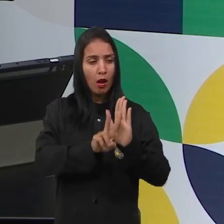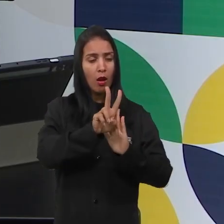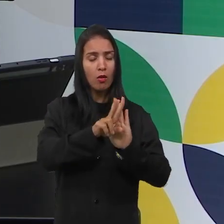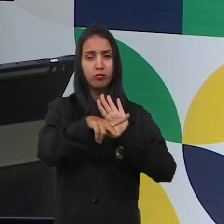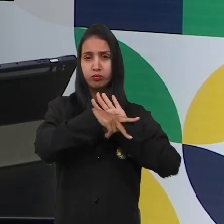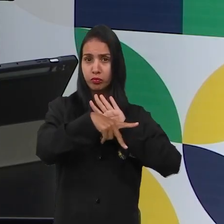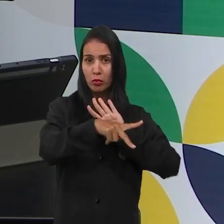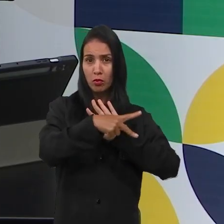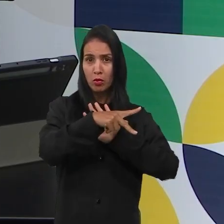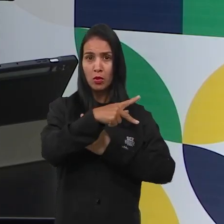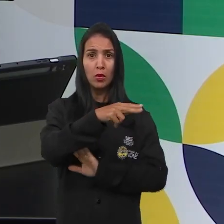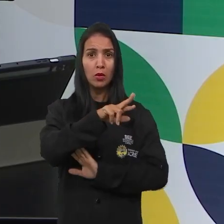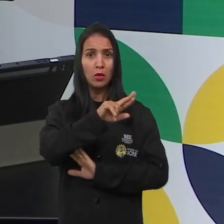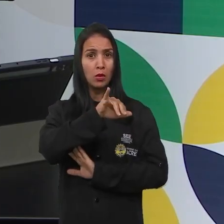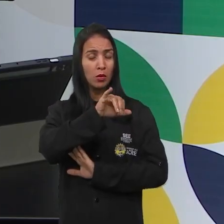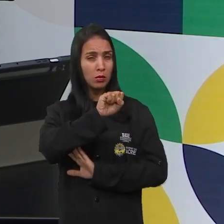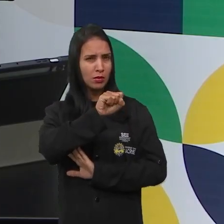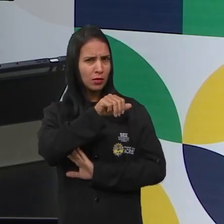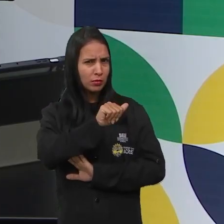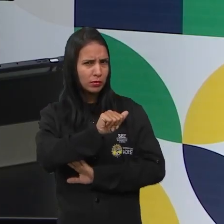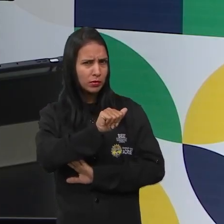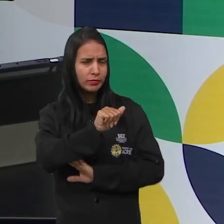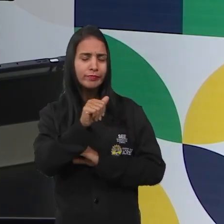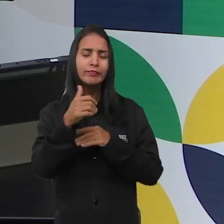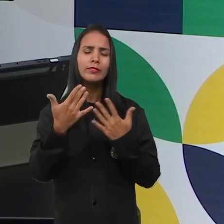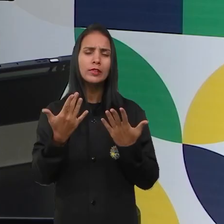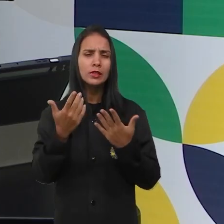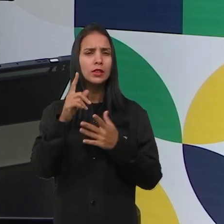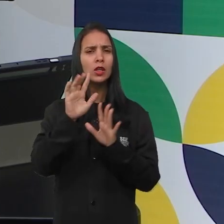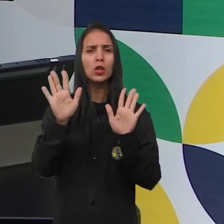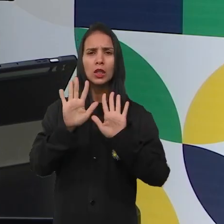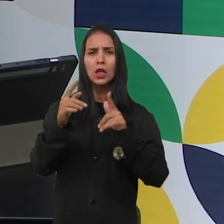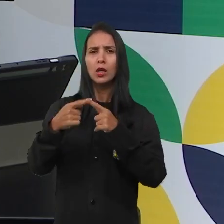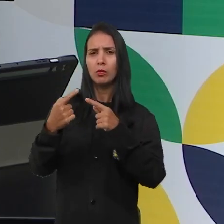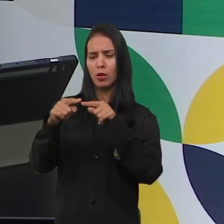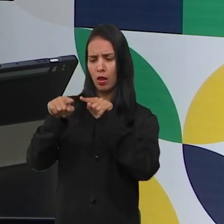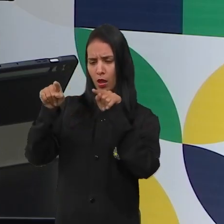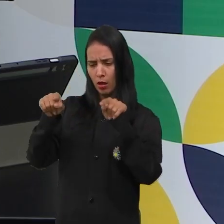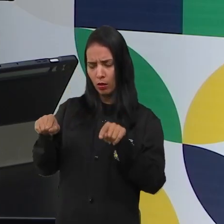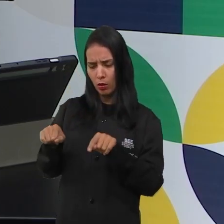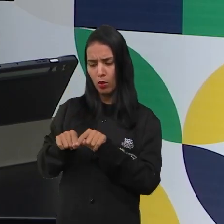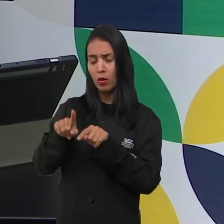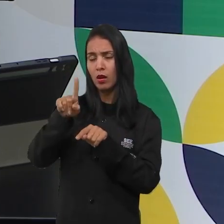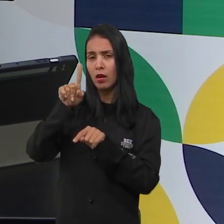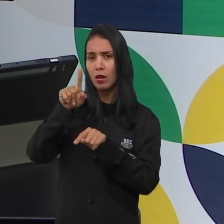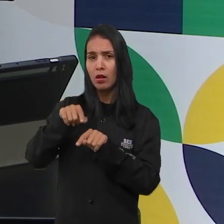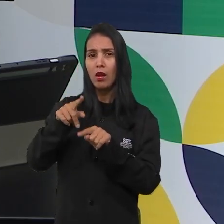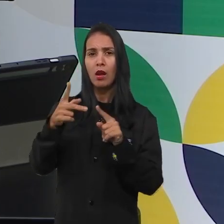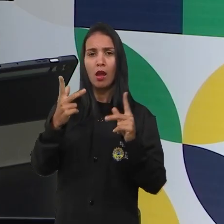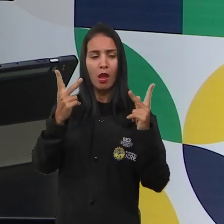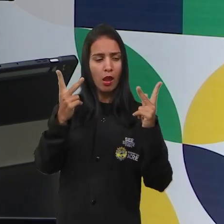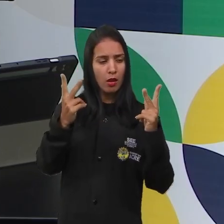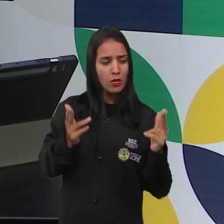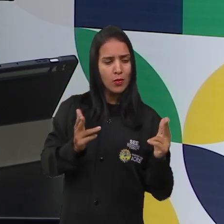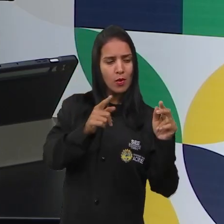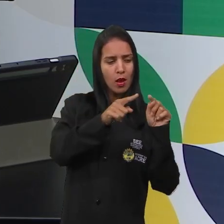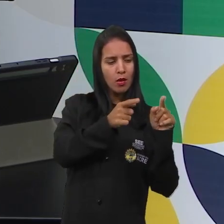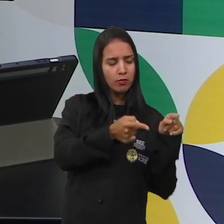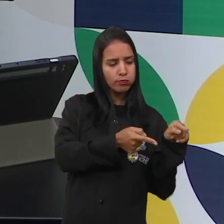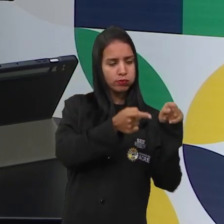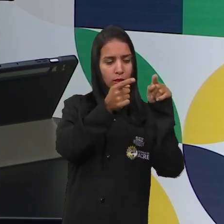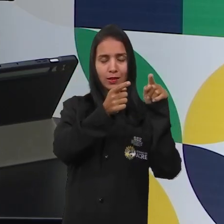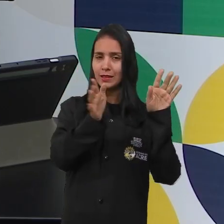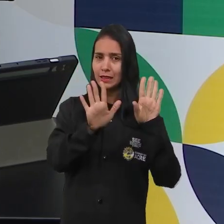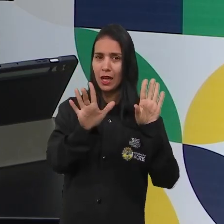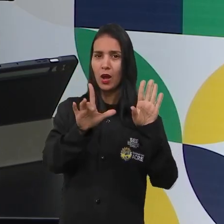Embora o paralelepípedo seja um prisma, é um prisma simples de calcular, porque ali na base é um